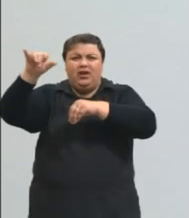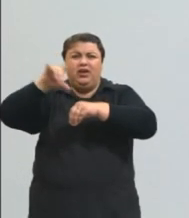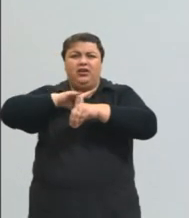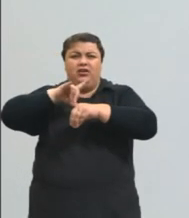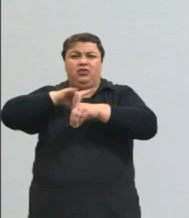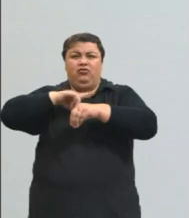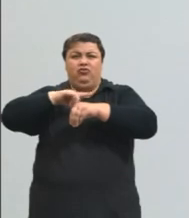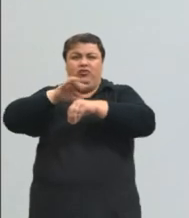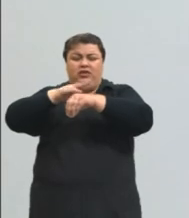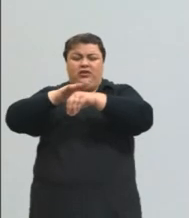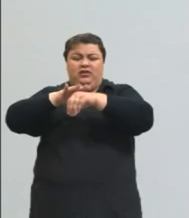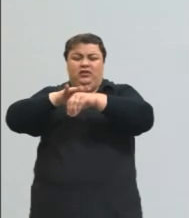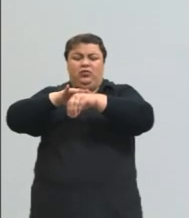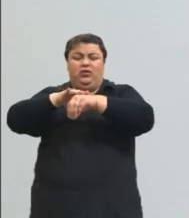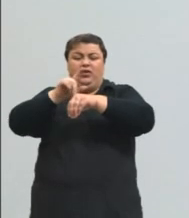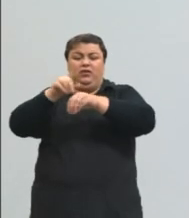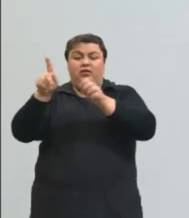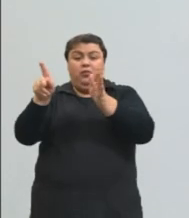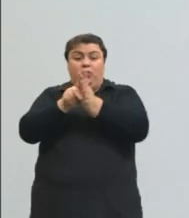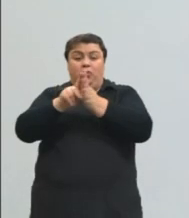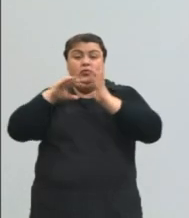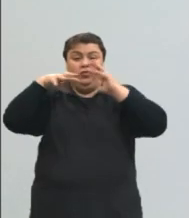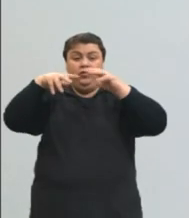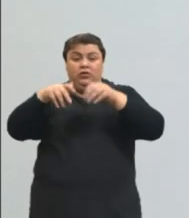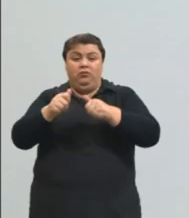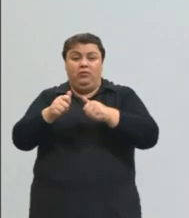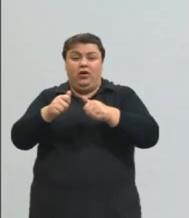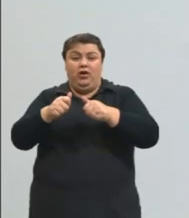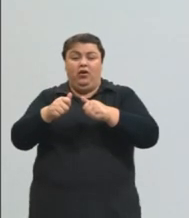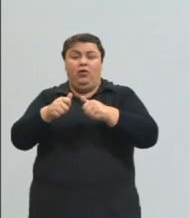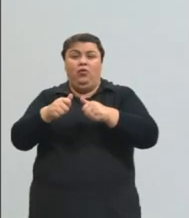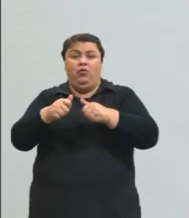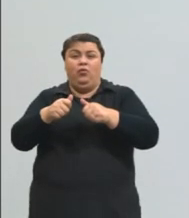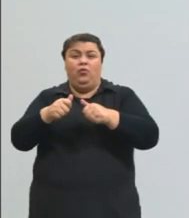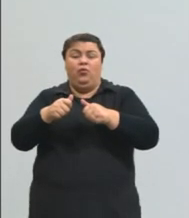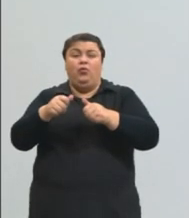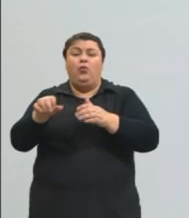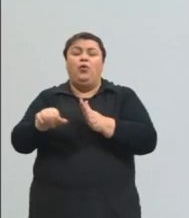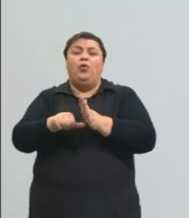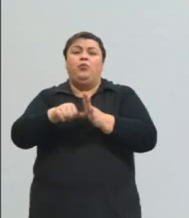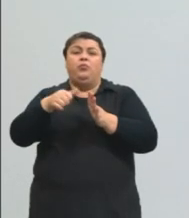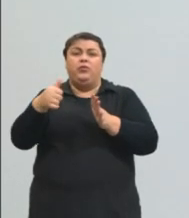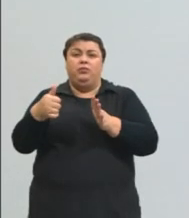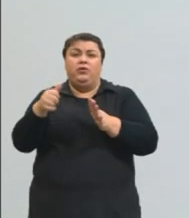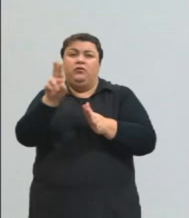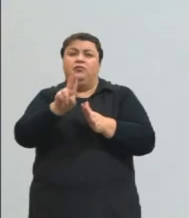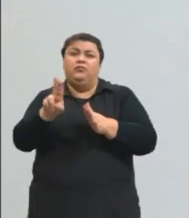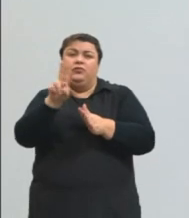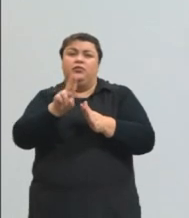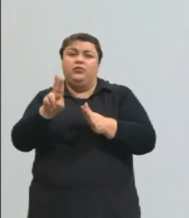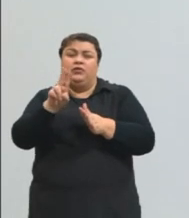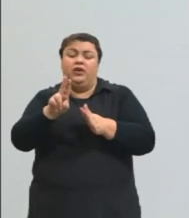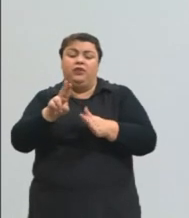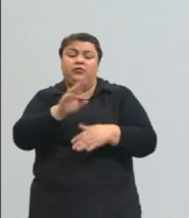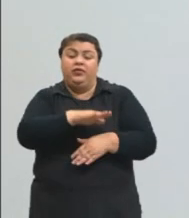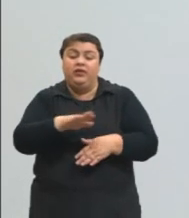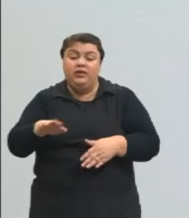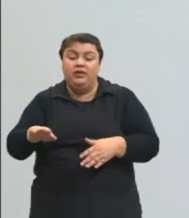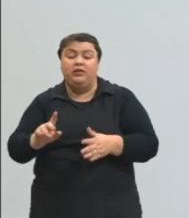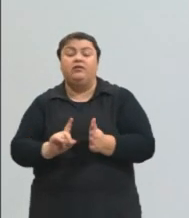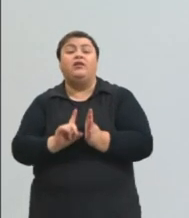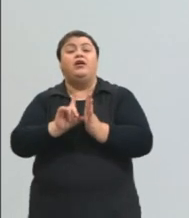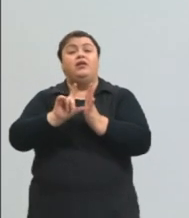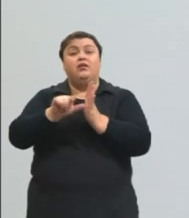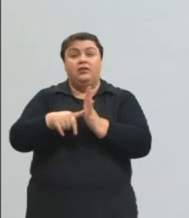né, com a varíola bovina e já inoculou. Primeiramente, então, foram utilizados em crianças e depois de uns